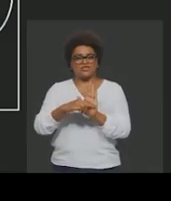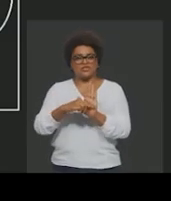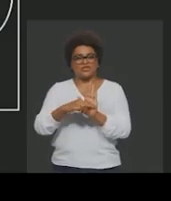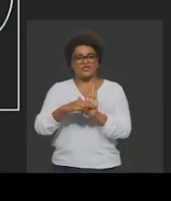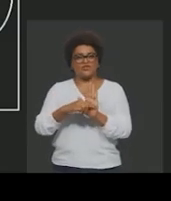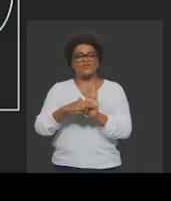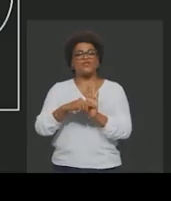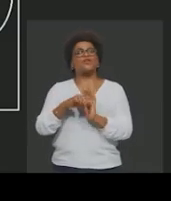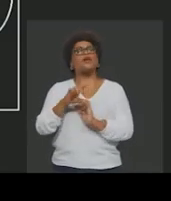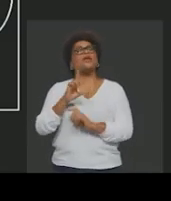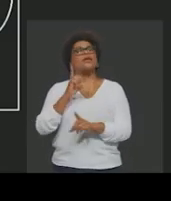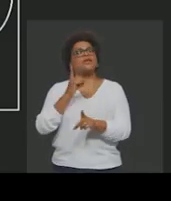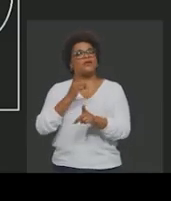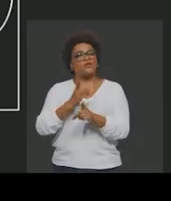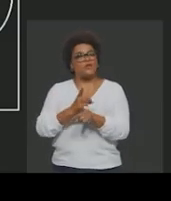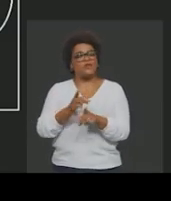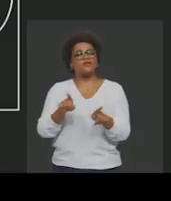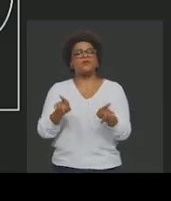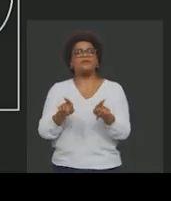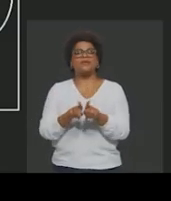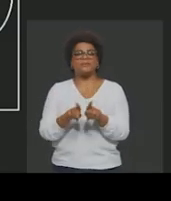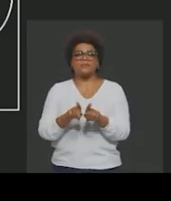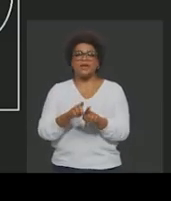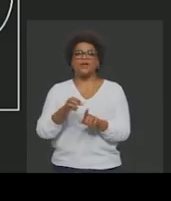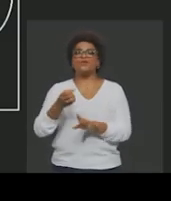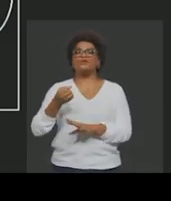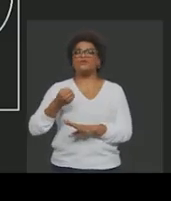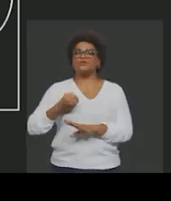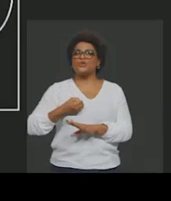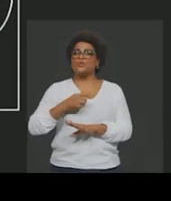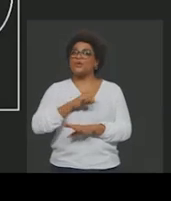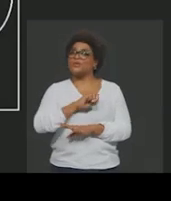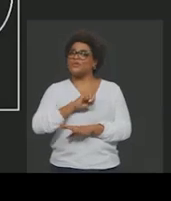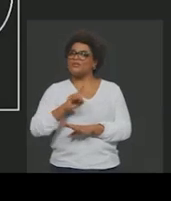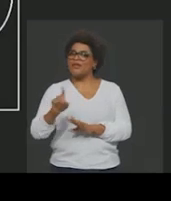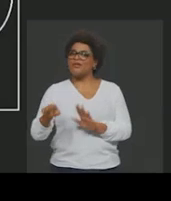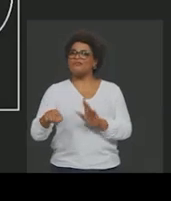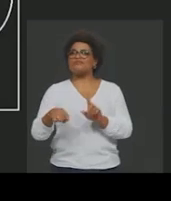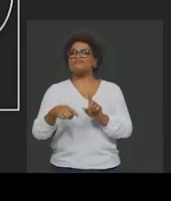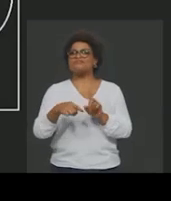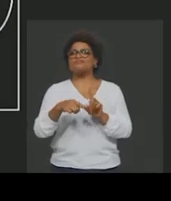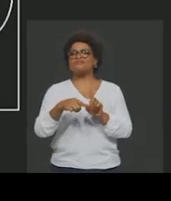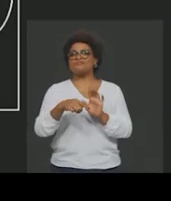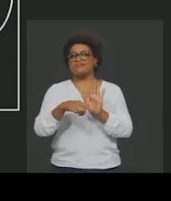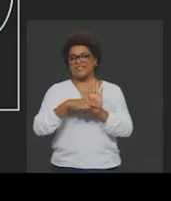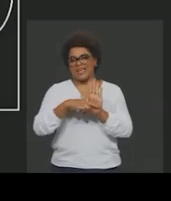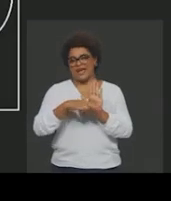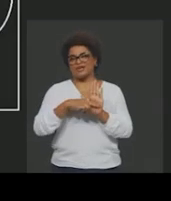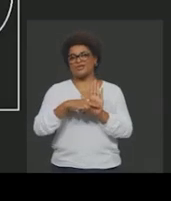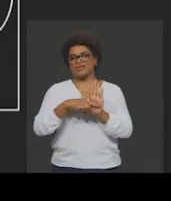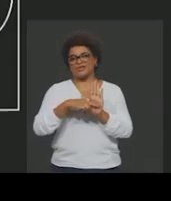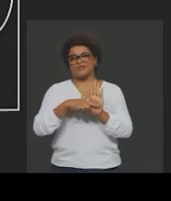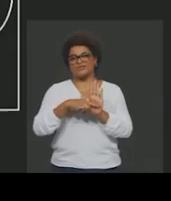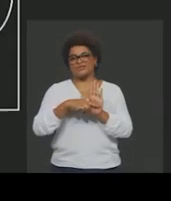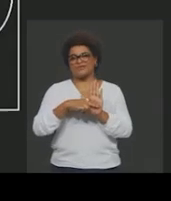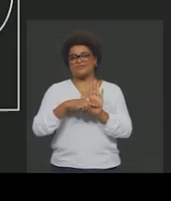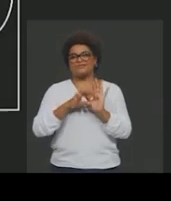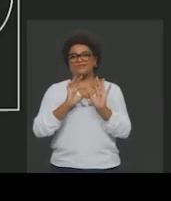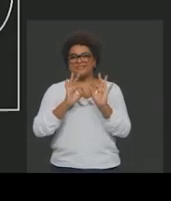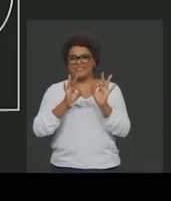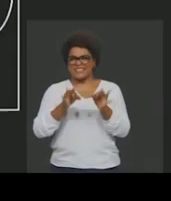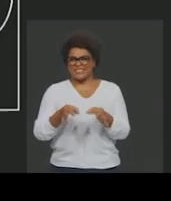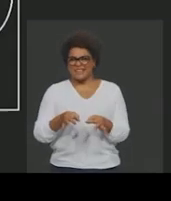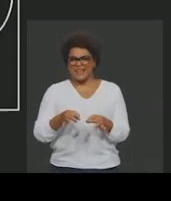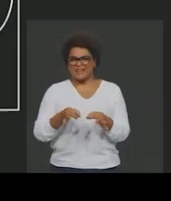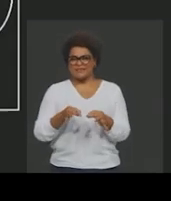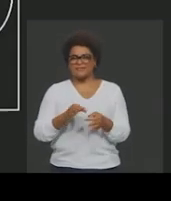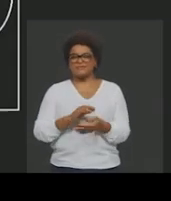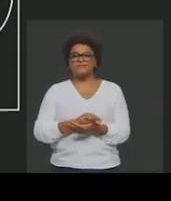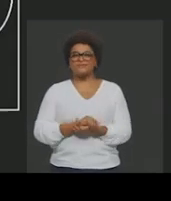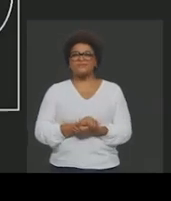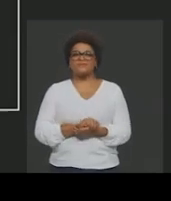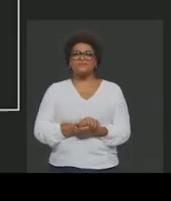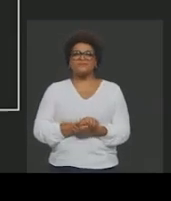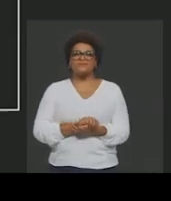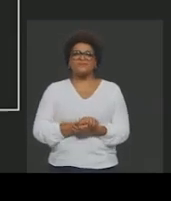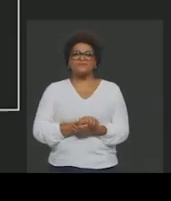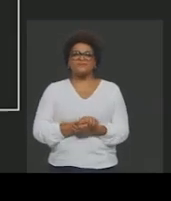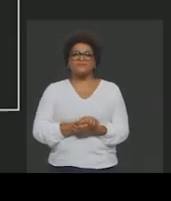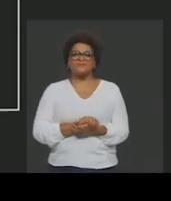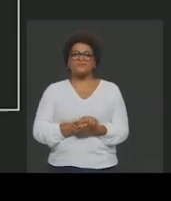foram usados. Eles estão dentro do contradomínio, mas estão fora da imagem,